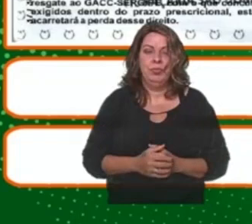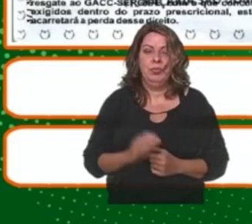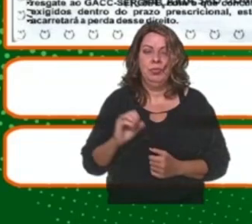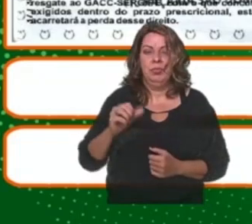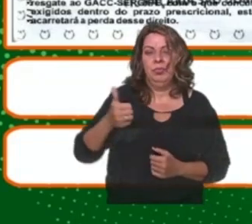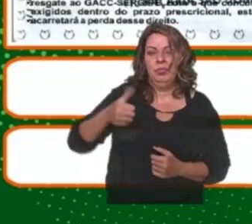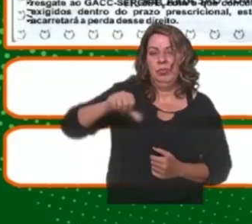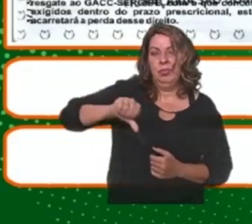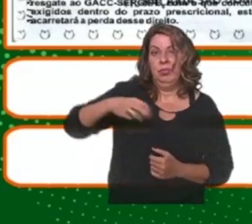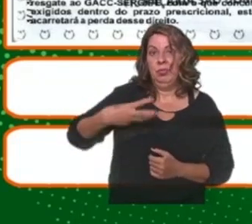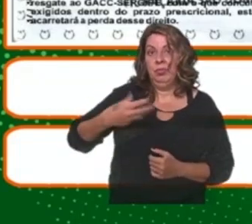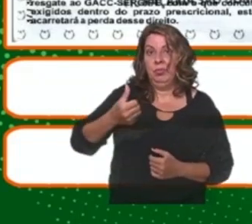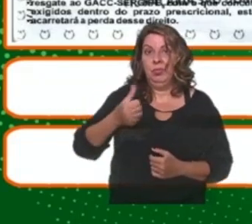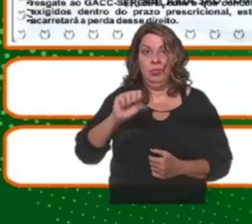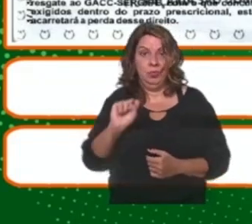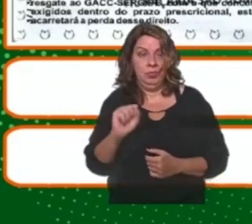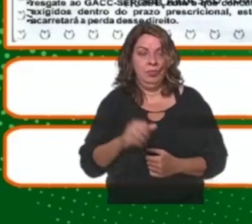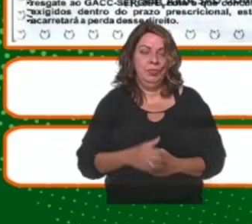é o